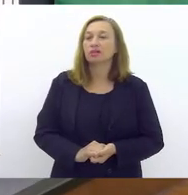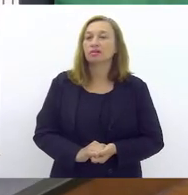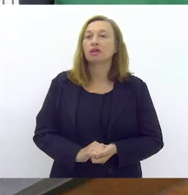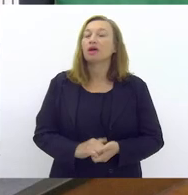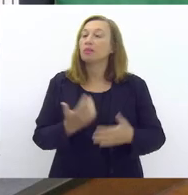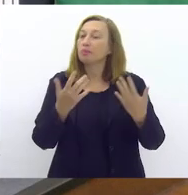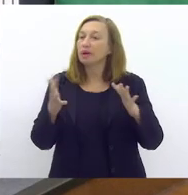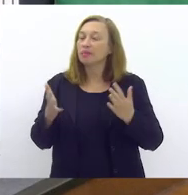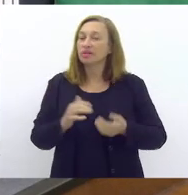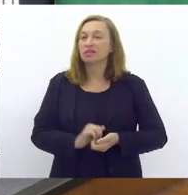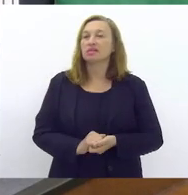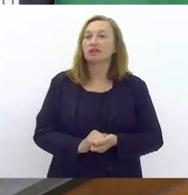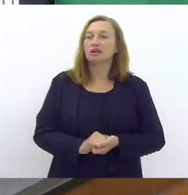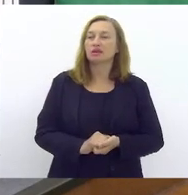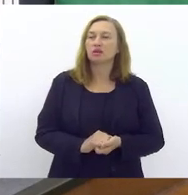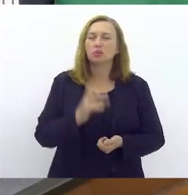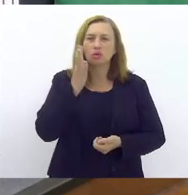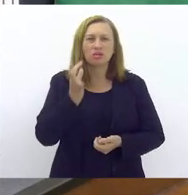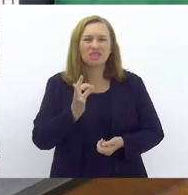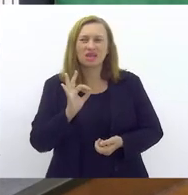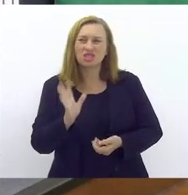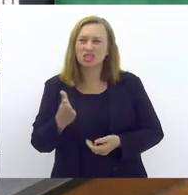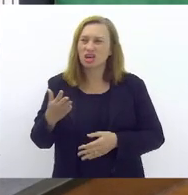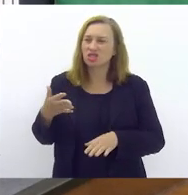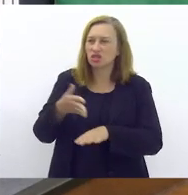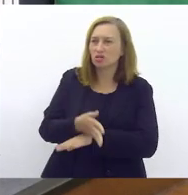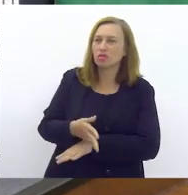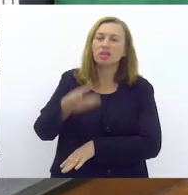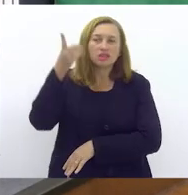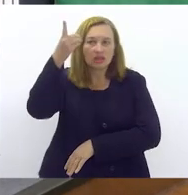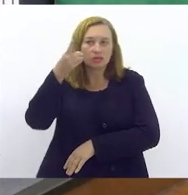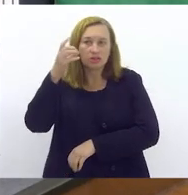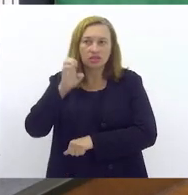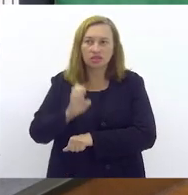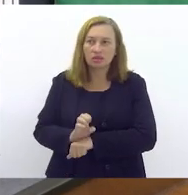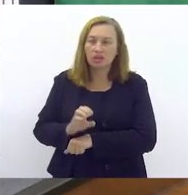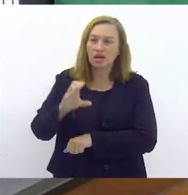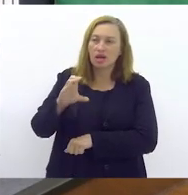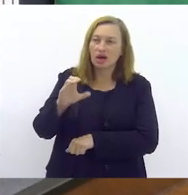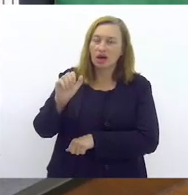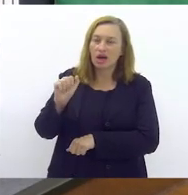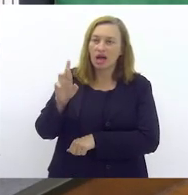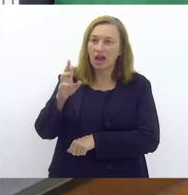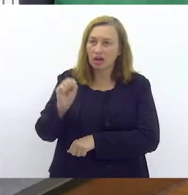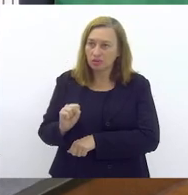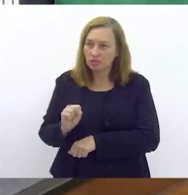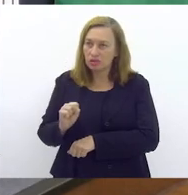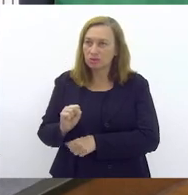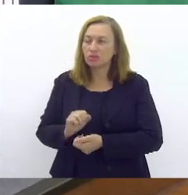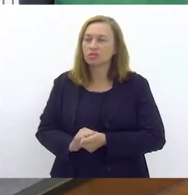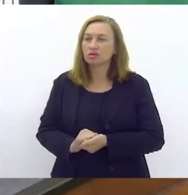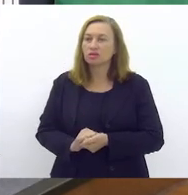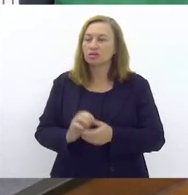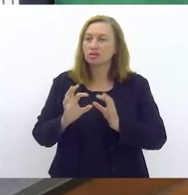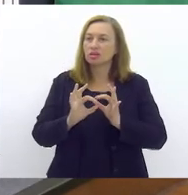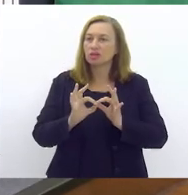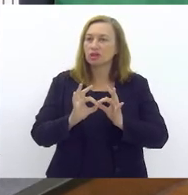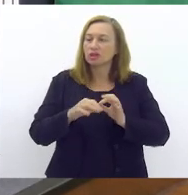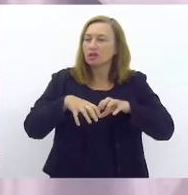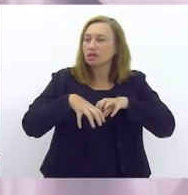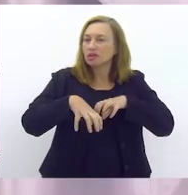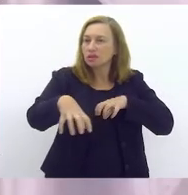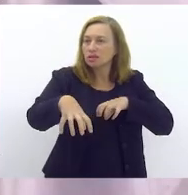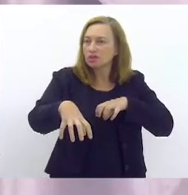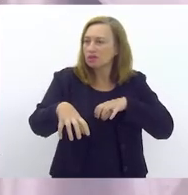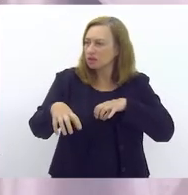Quero cumprimentar, não sei se já está conosco, o deputado estadual Carlos Gianazzi, que está conosco à distância. Carlos Gianazzi